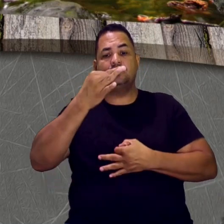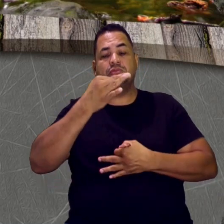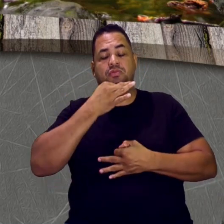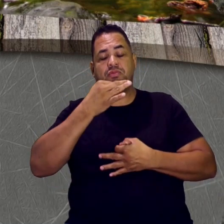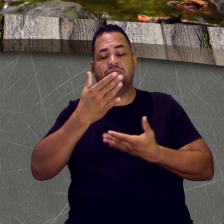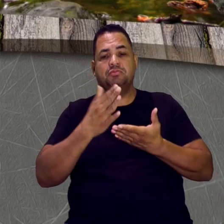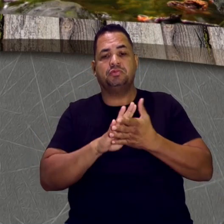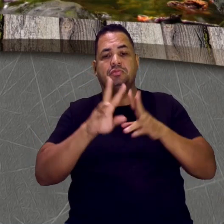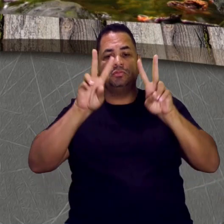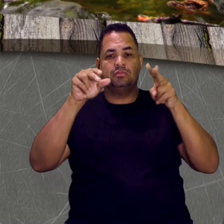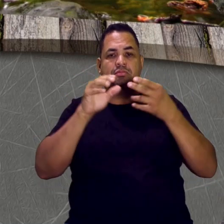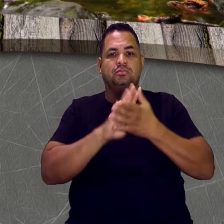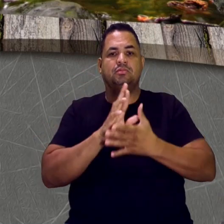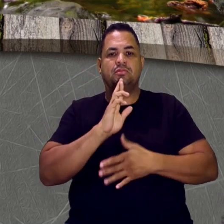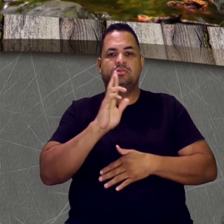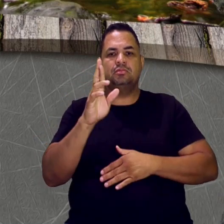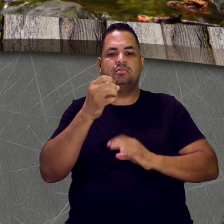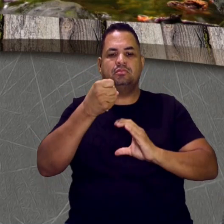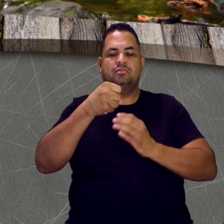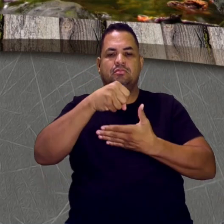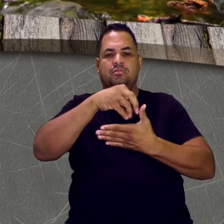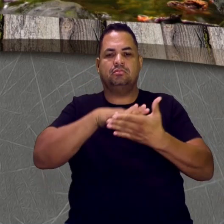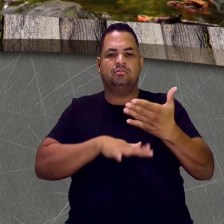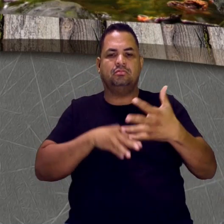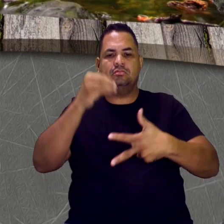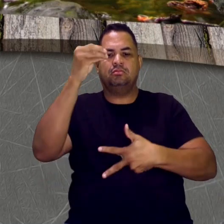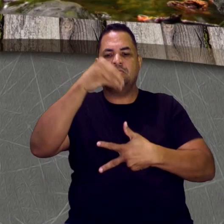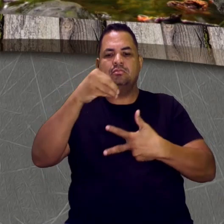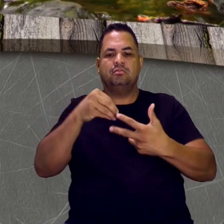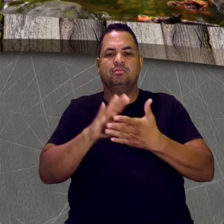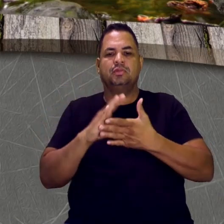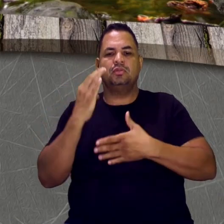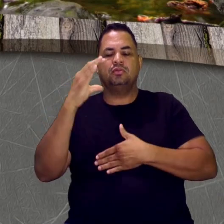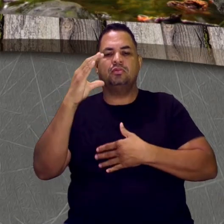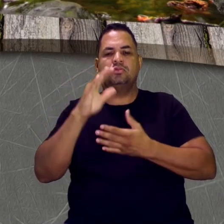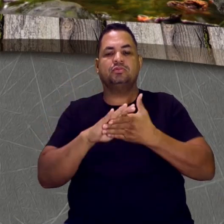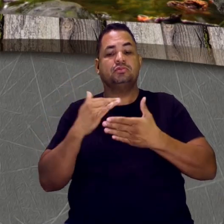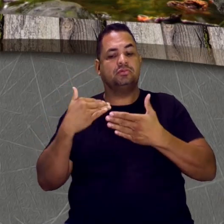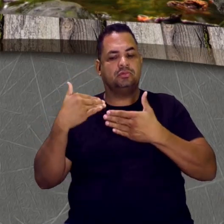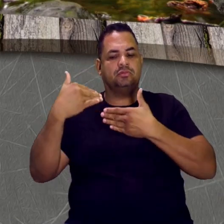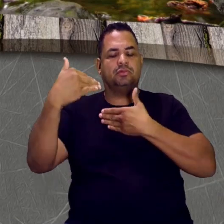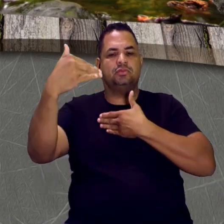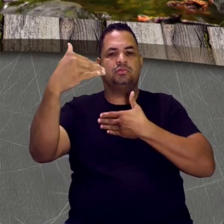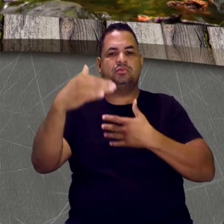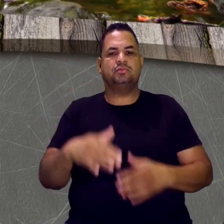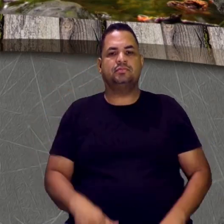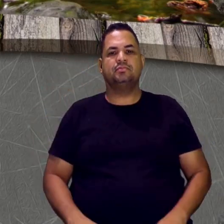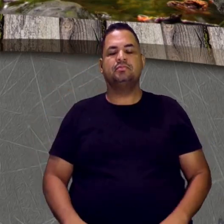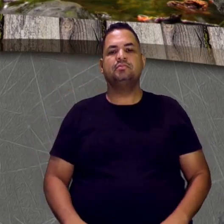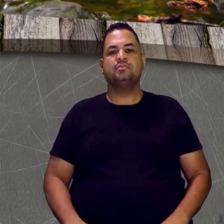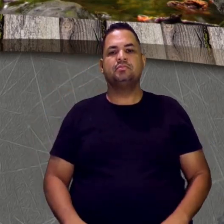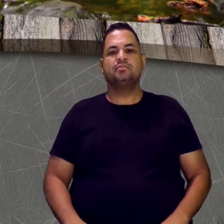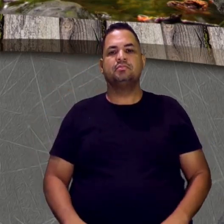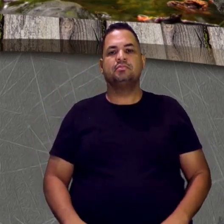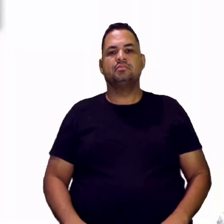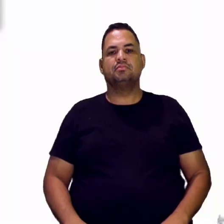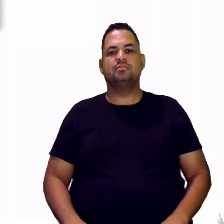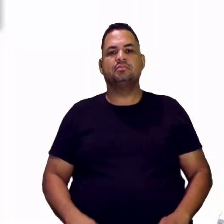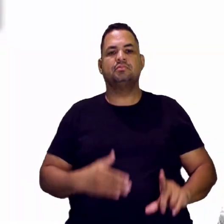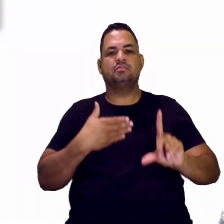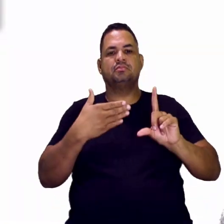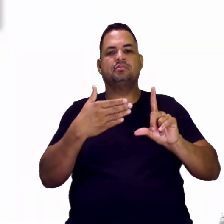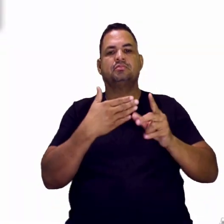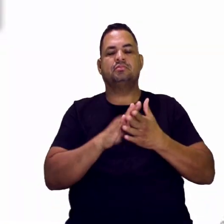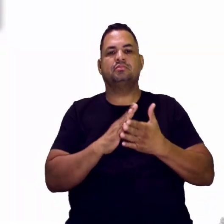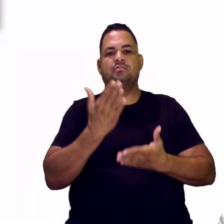assunto, sobretudo responder as questões aí do Enem e dos concursos da vida aí que vem. Tá bom? Então vamos lá. Joga na tela, o que a